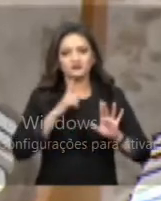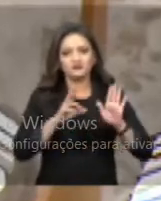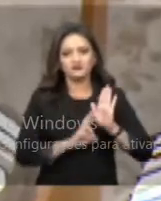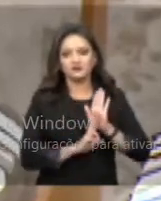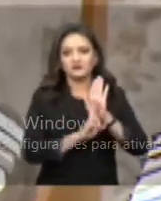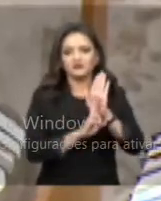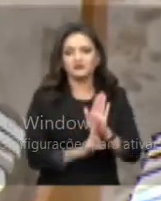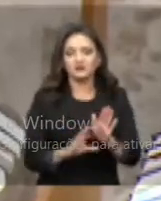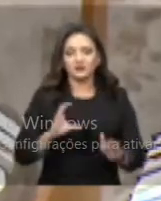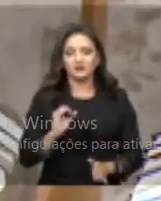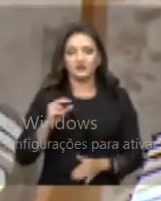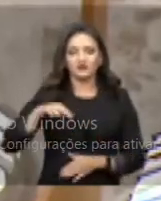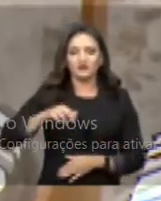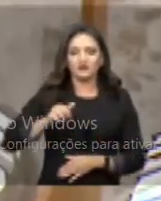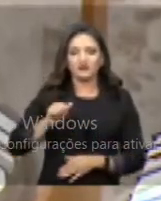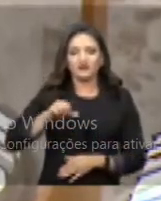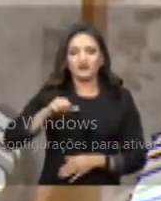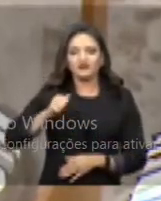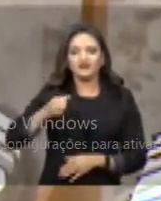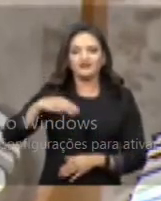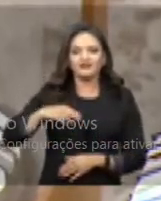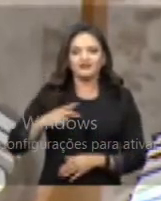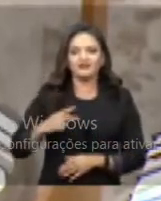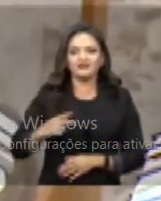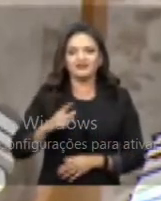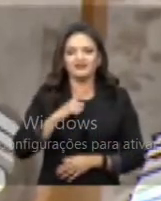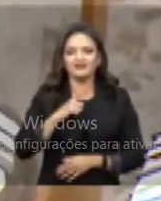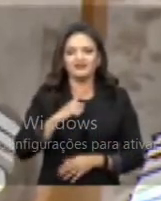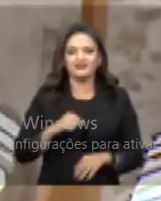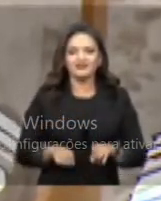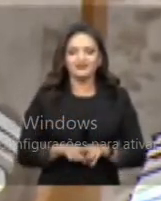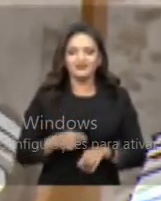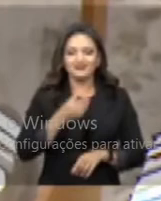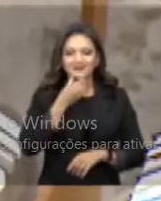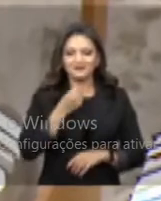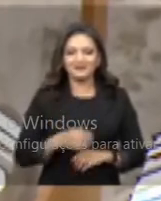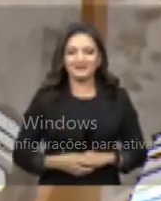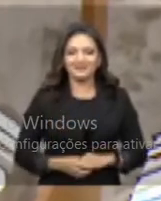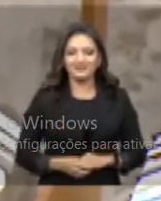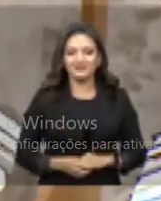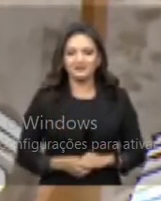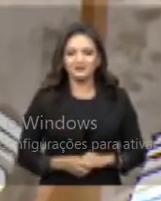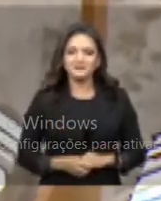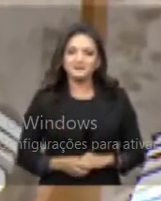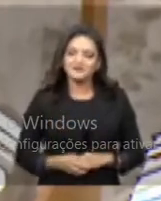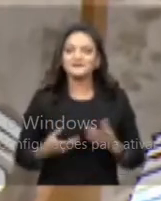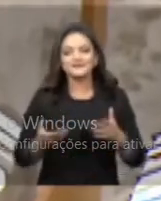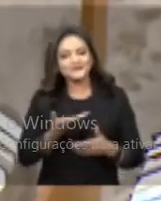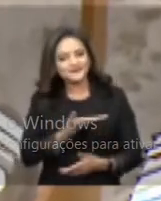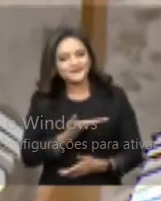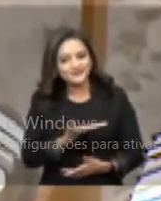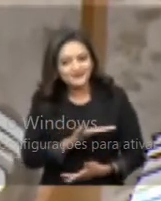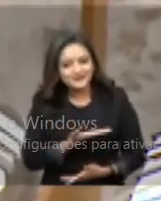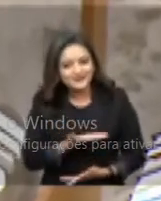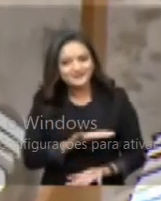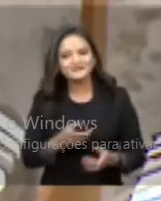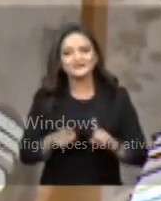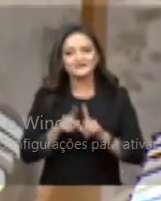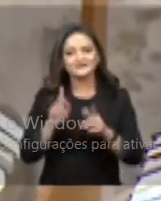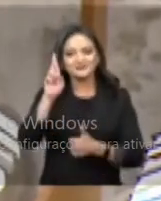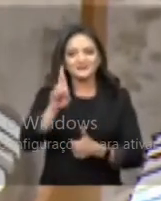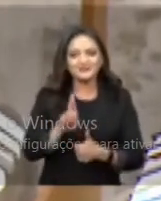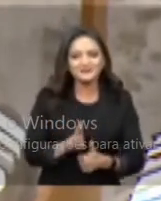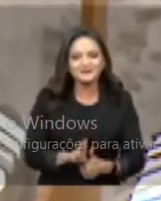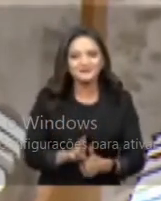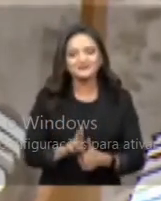representando a CONAMP, o doutor Aristides Junqueira, meu colega, ex-procurador-geral da